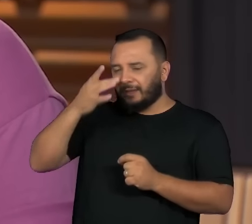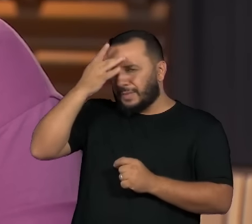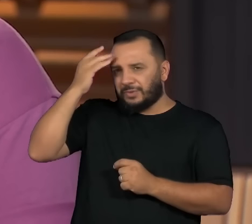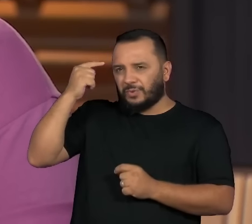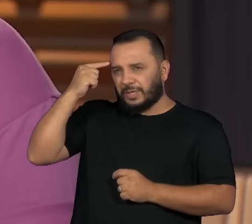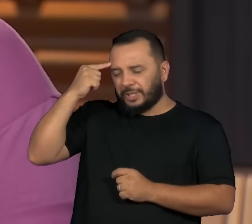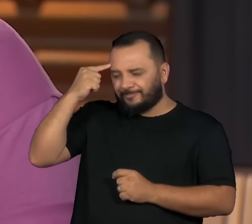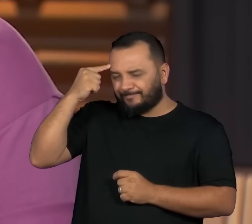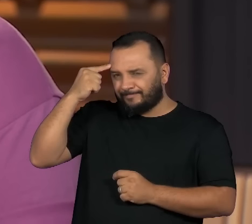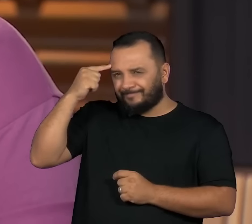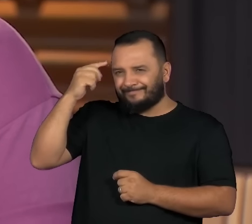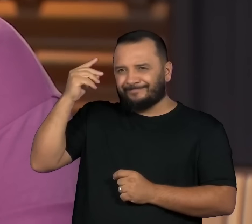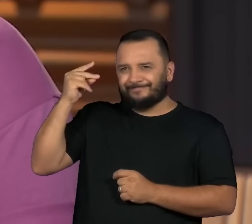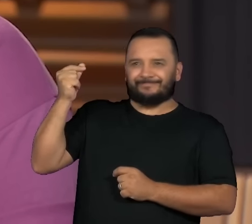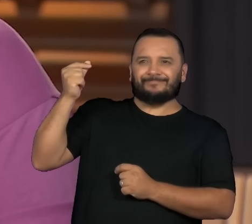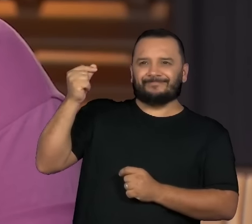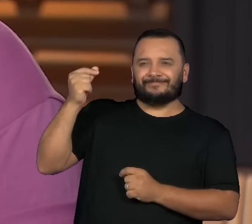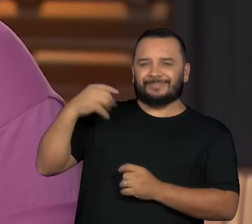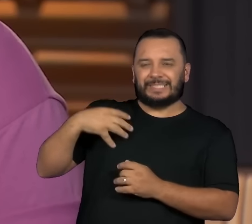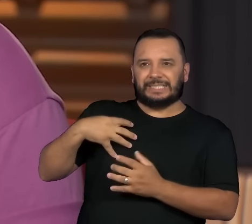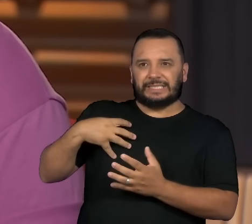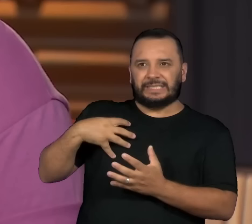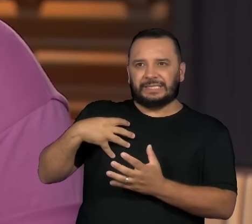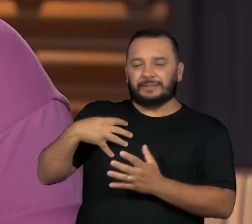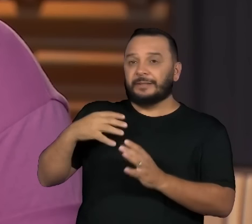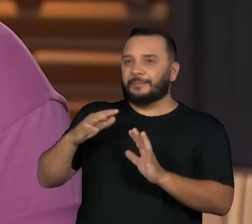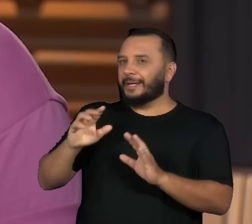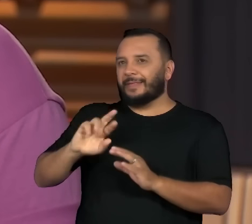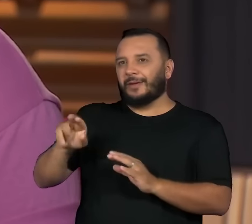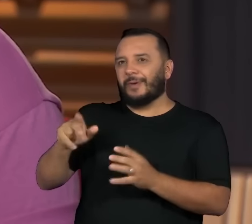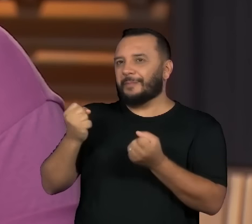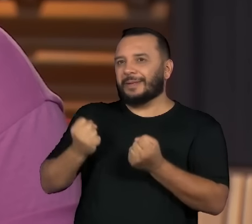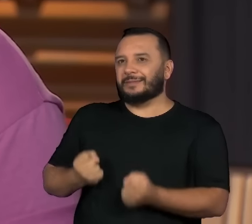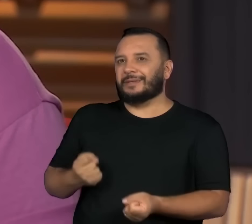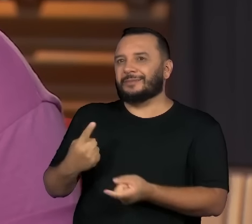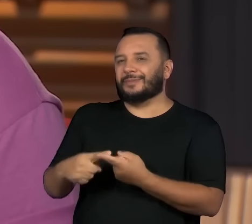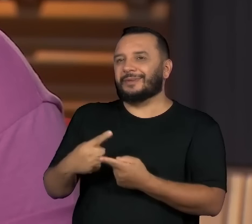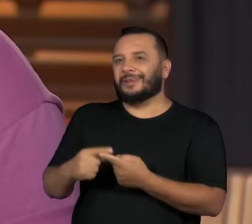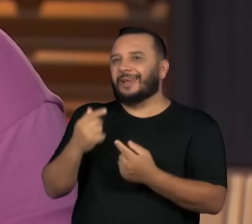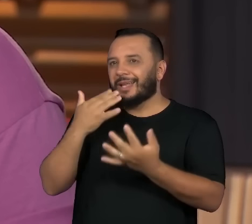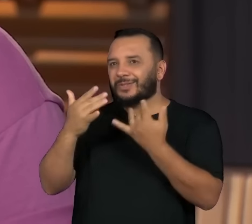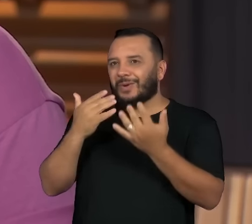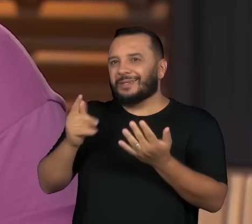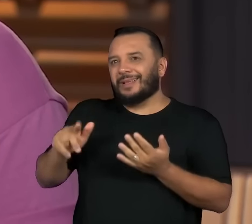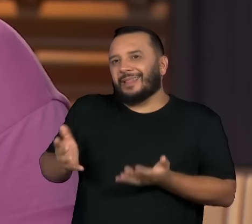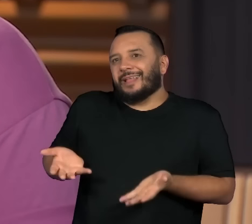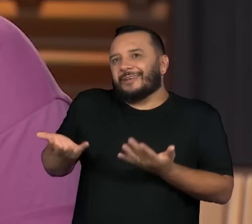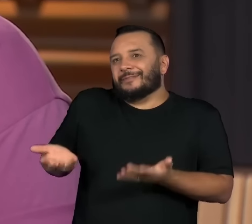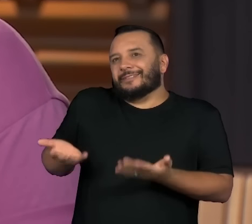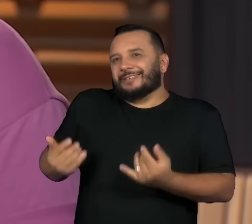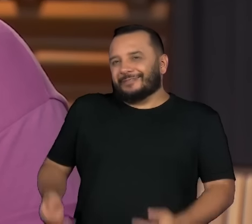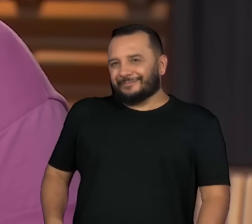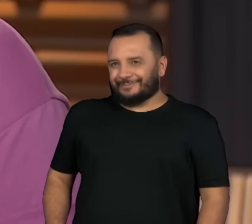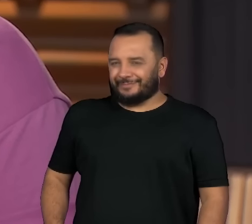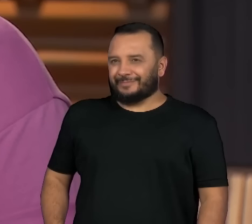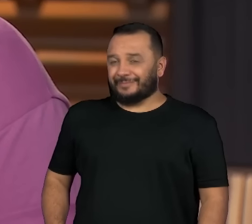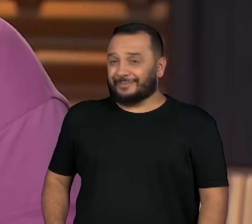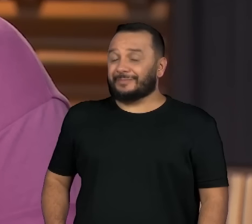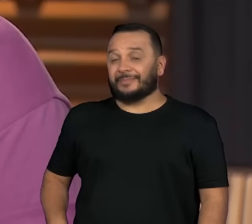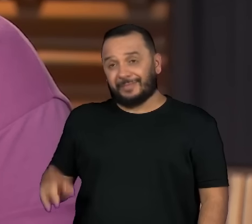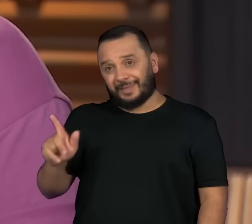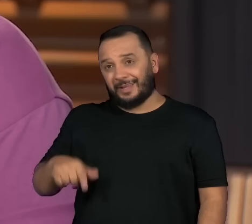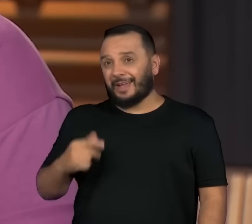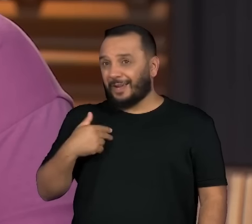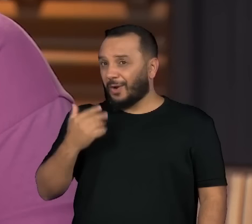ler e ficar meio assim, a história não fica pesada porque as cores não são pesadas. Olha só. E por essas serem